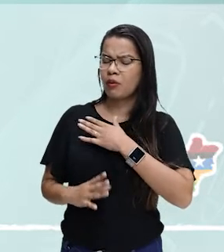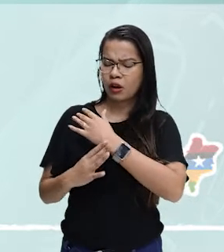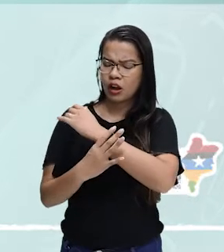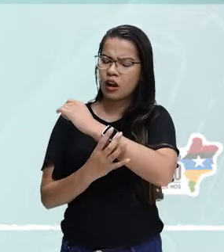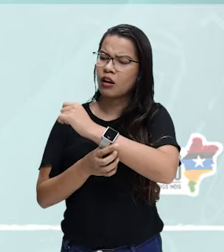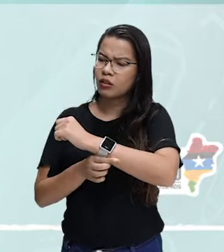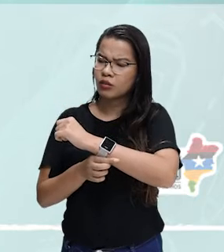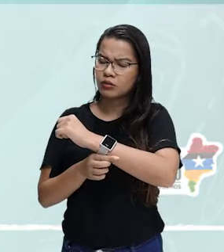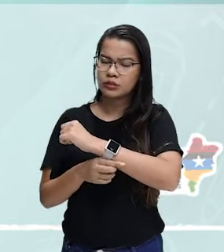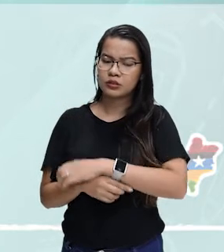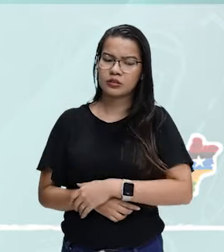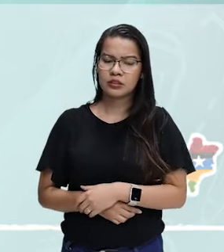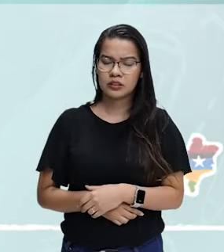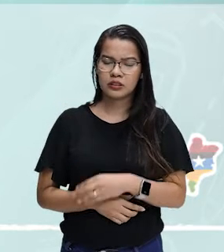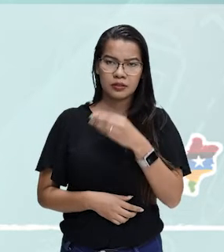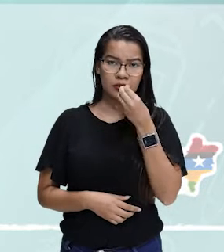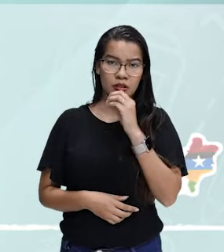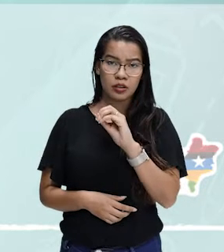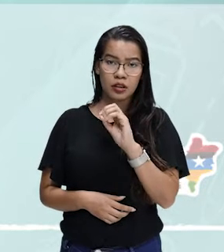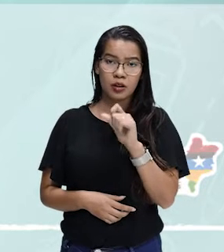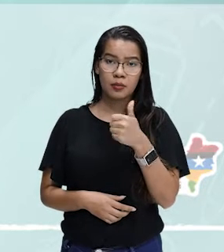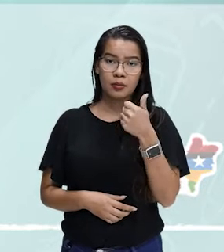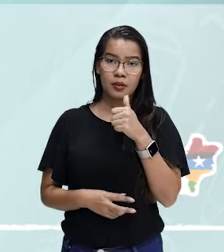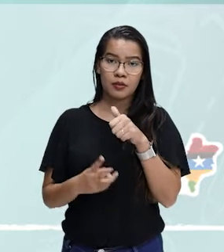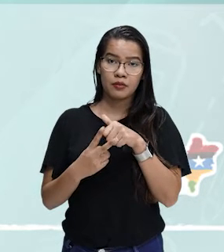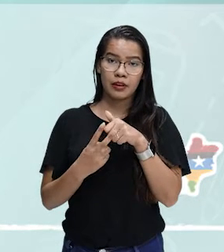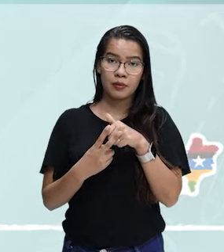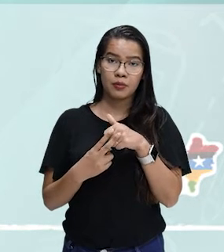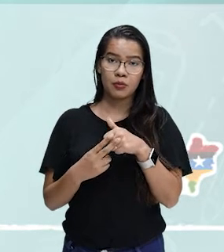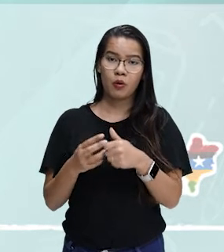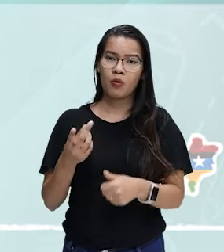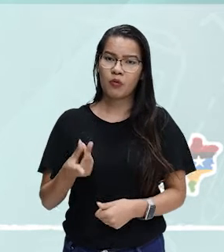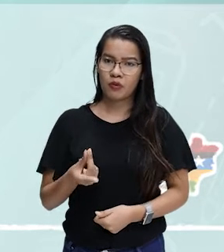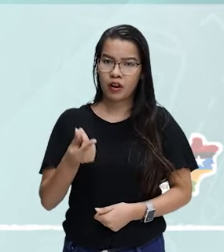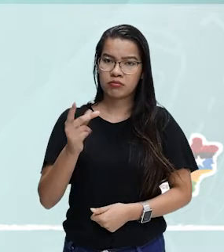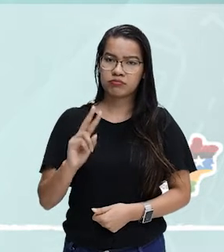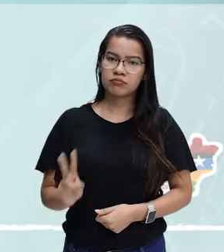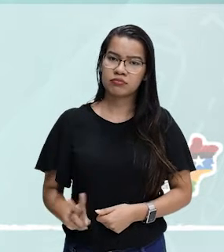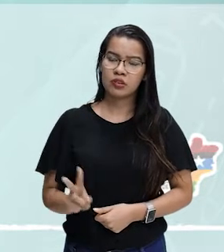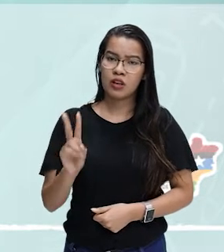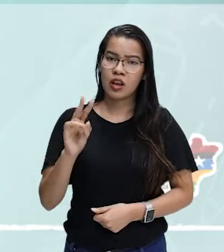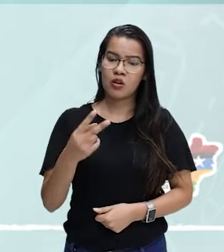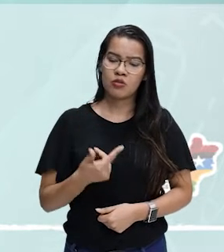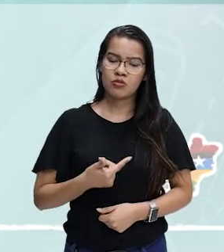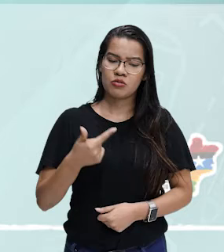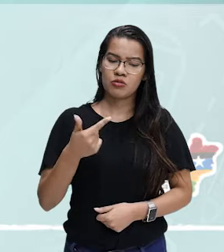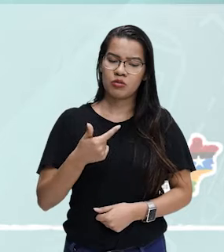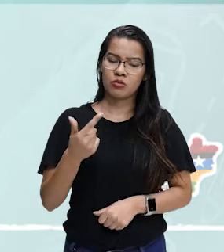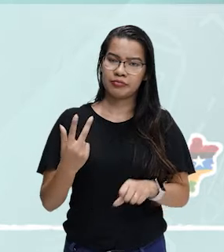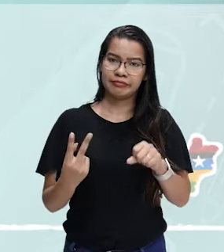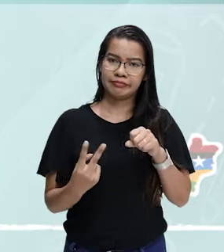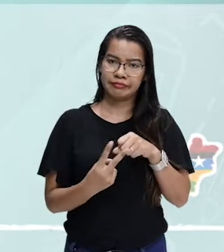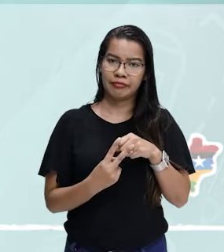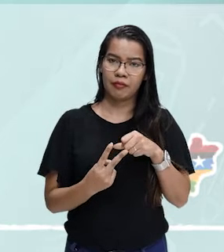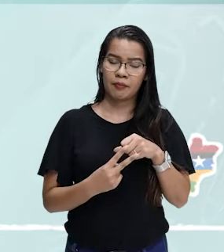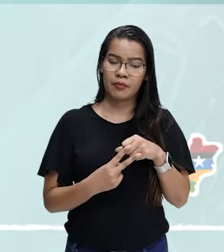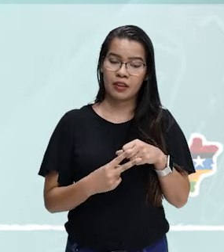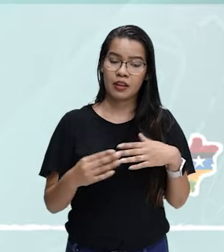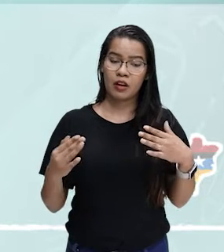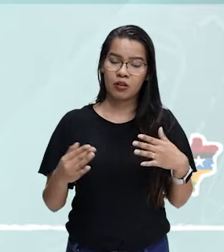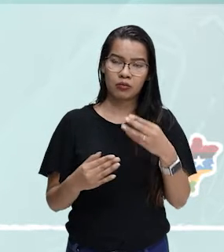primeiro verbo, custou é o segundo verbo, que está na oração subordinada. Quanto custou o meu relógio? É uma pergunta.